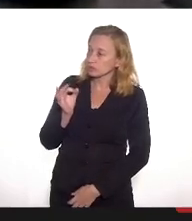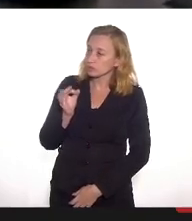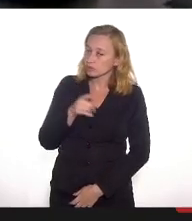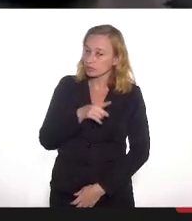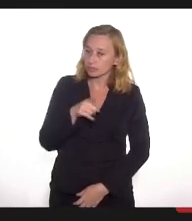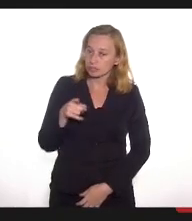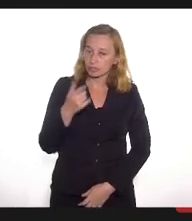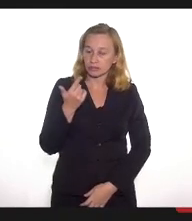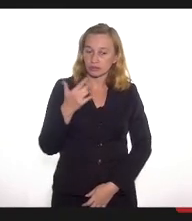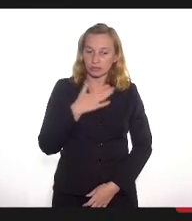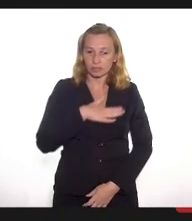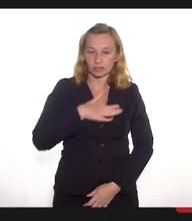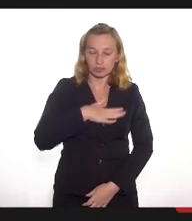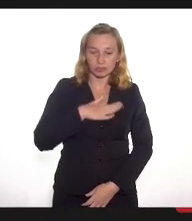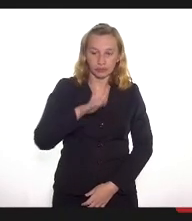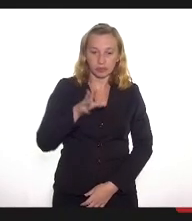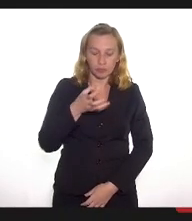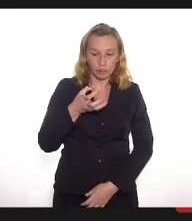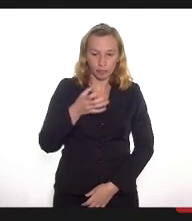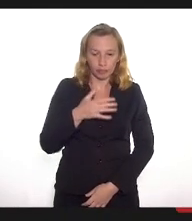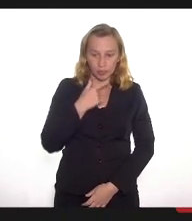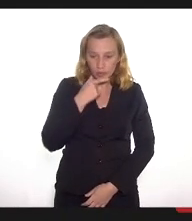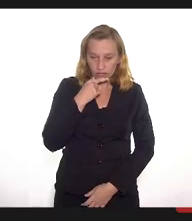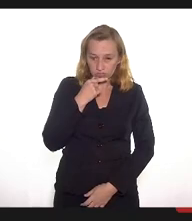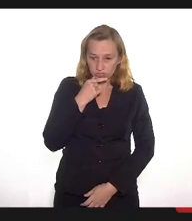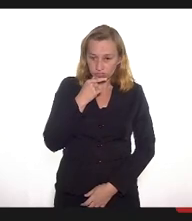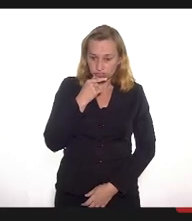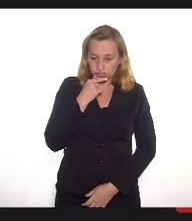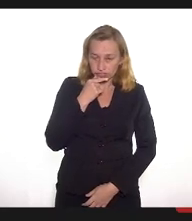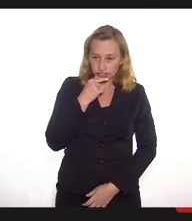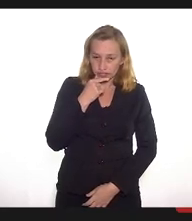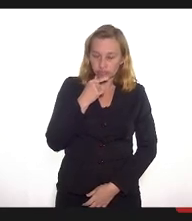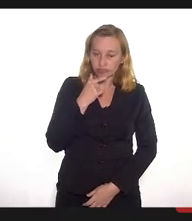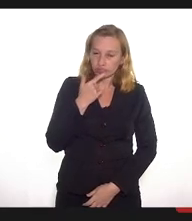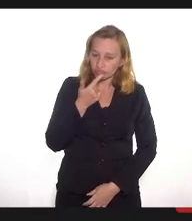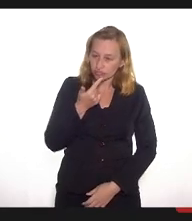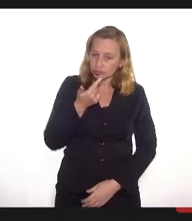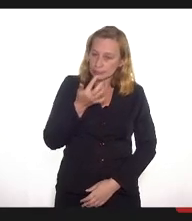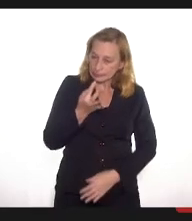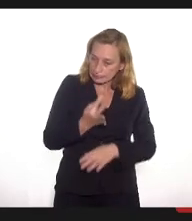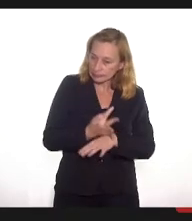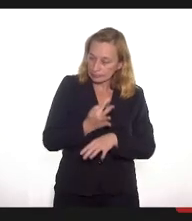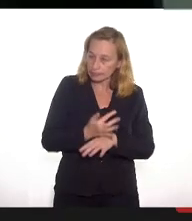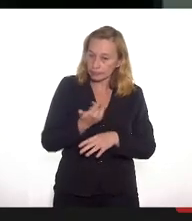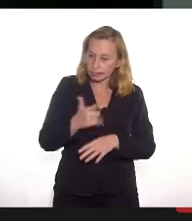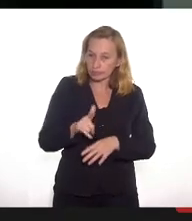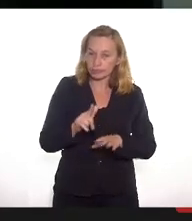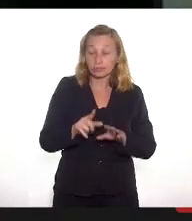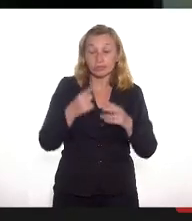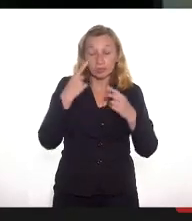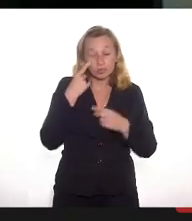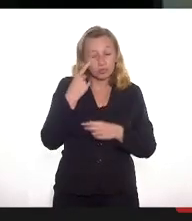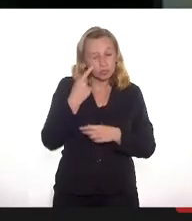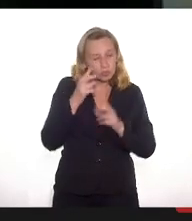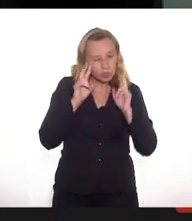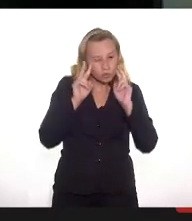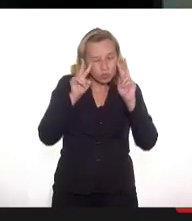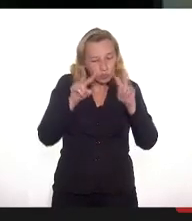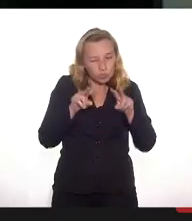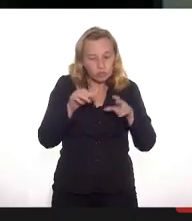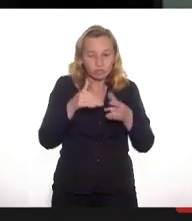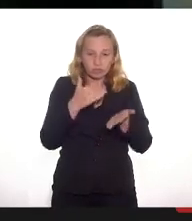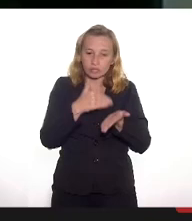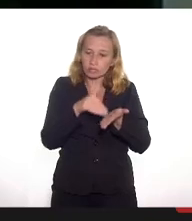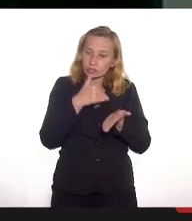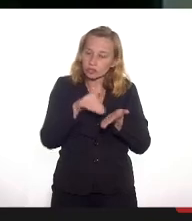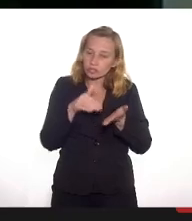mas tem que tá pego ser incisiva mais uma vez né sobre esse nosso olhar e a